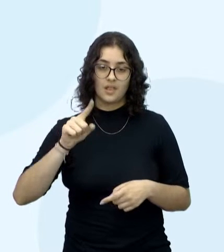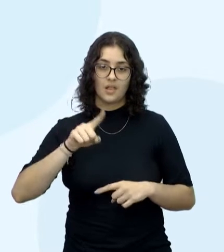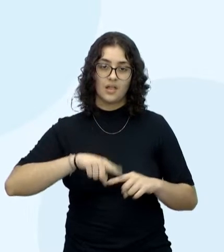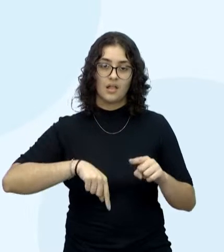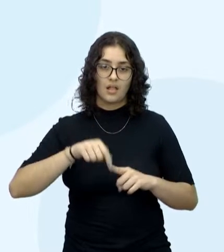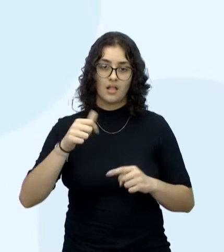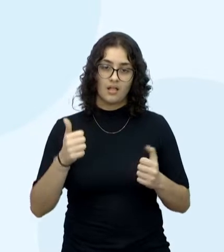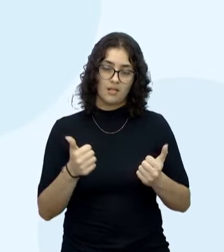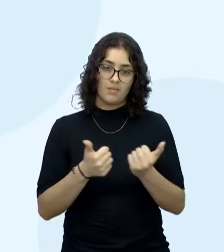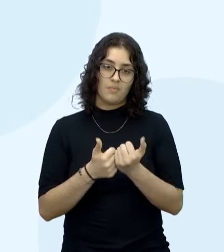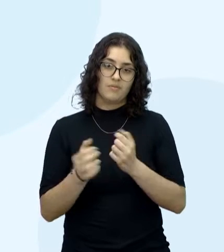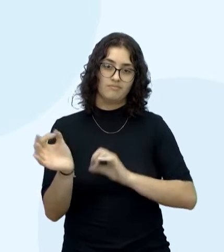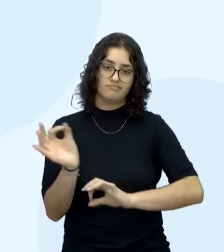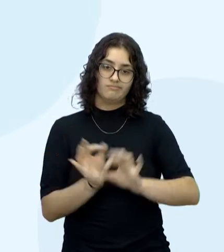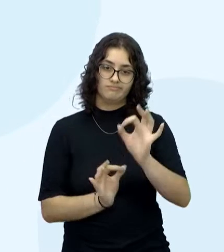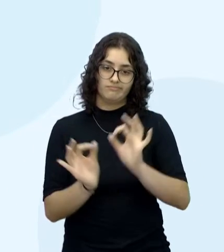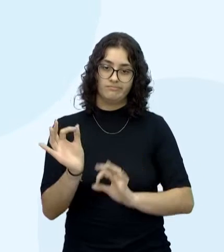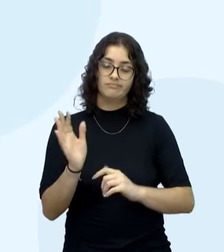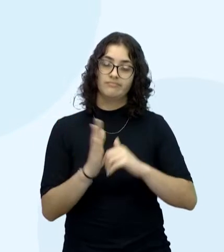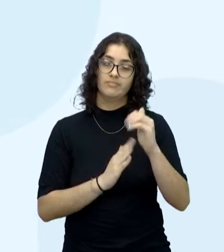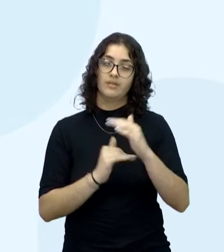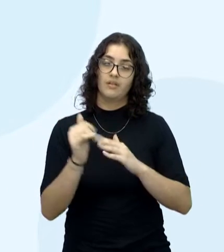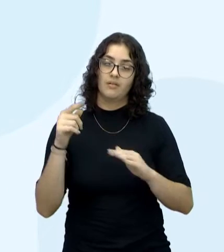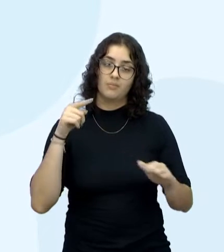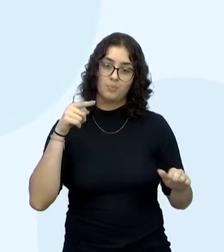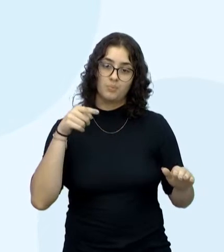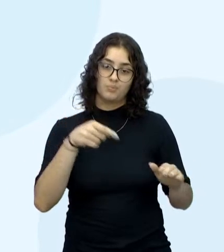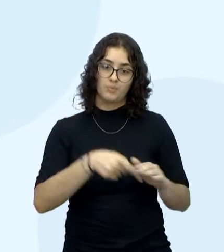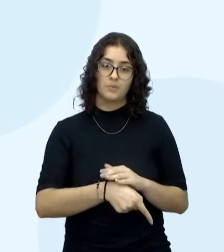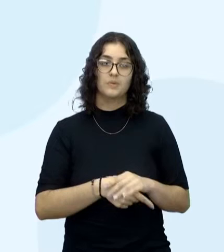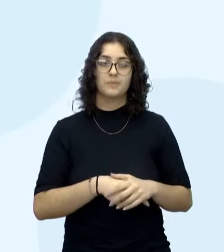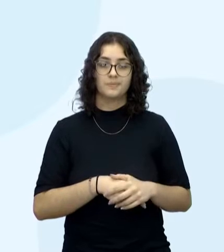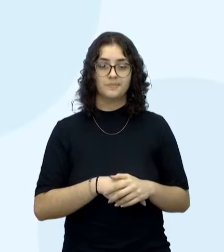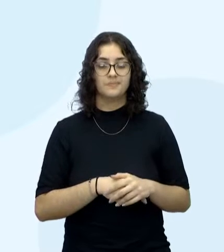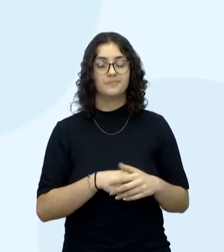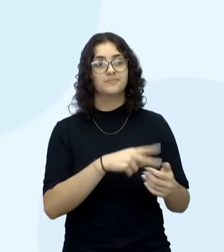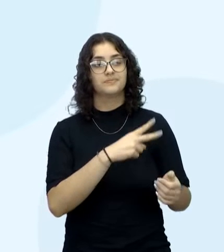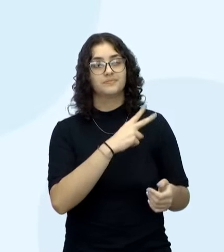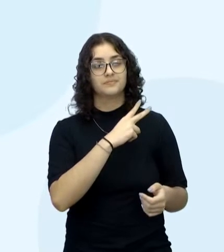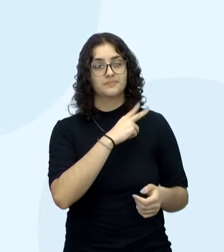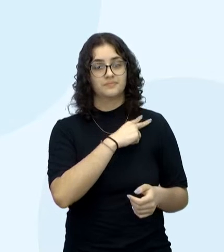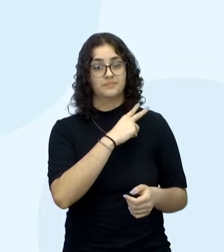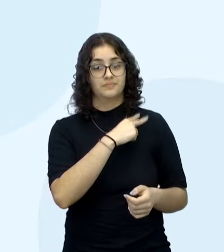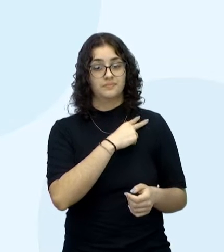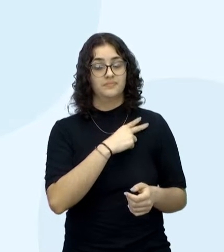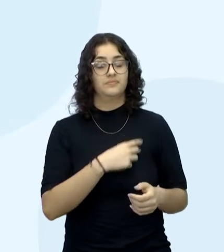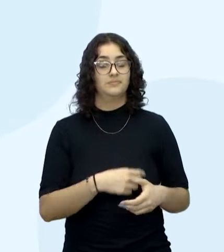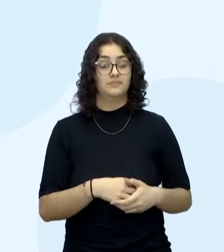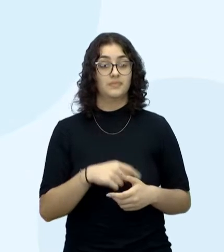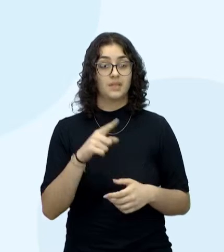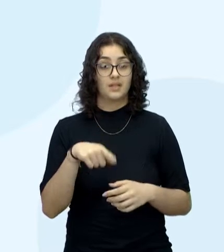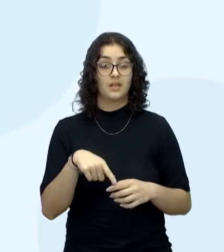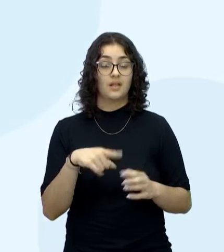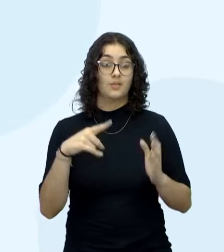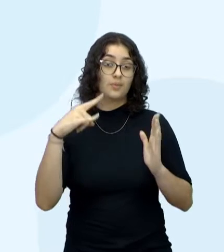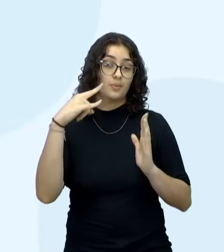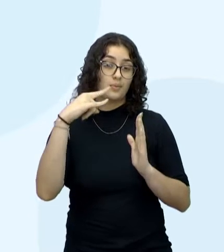material de apoio ao planejamento e práticas de aprofundamento da 2ª série do ensino médio, que é o